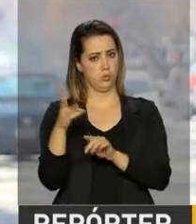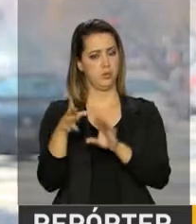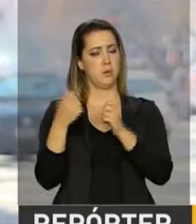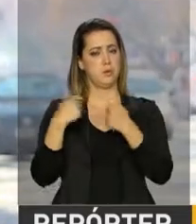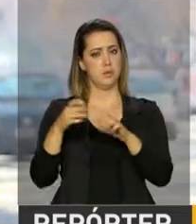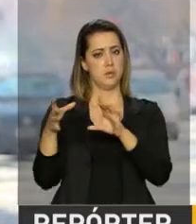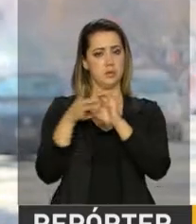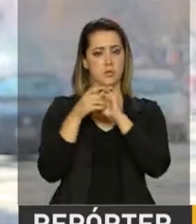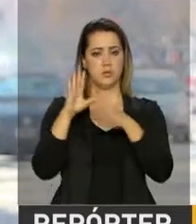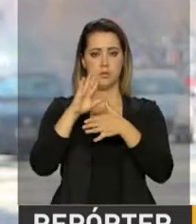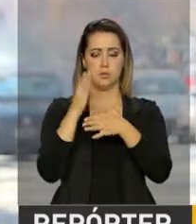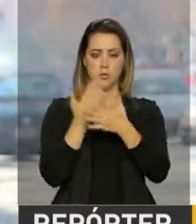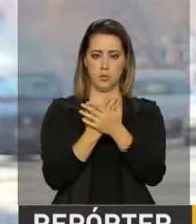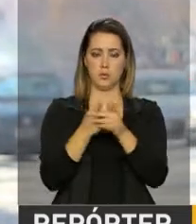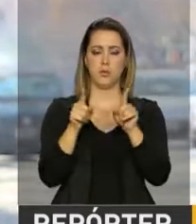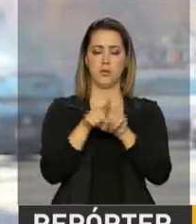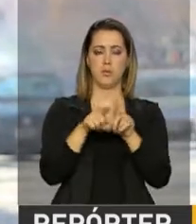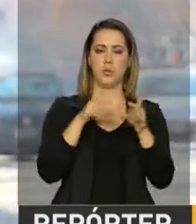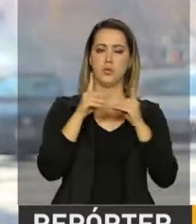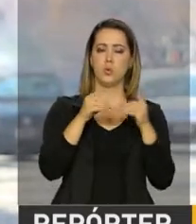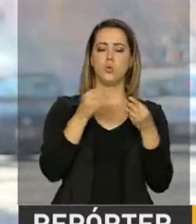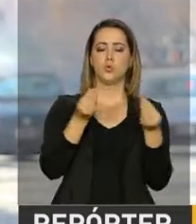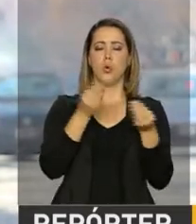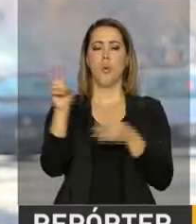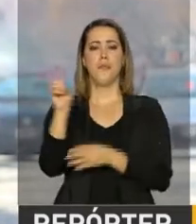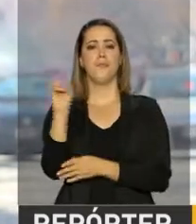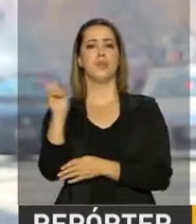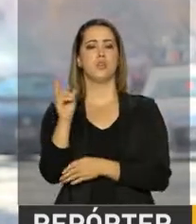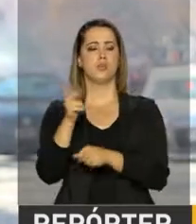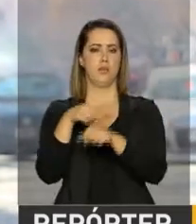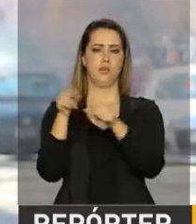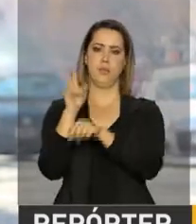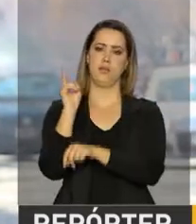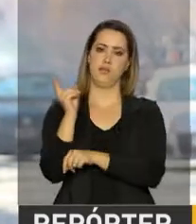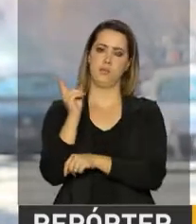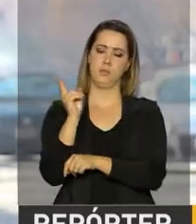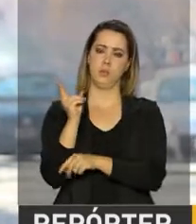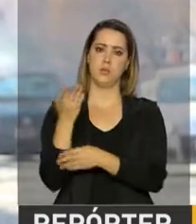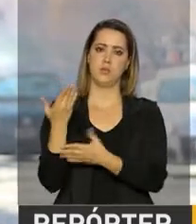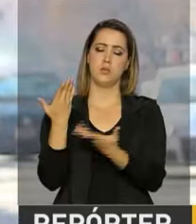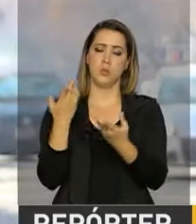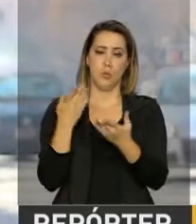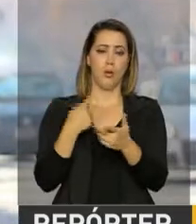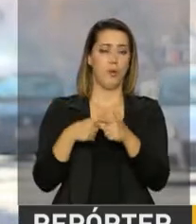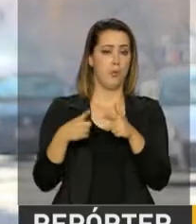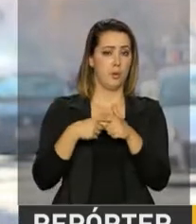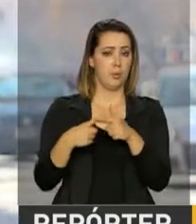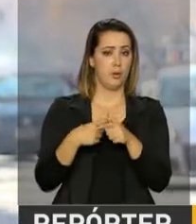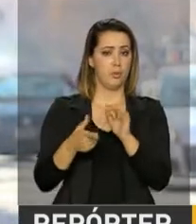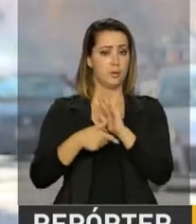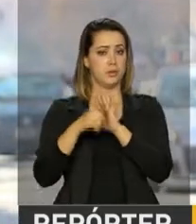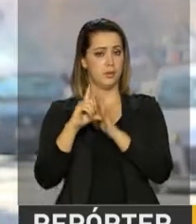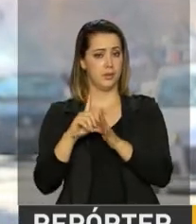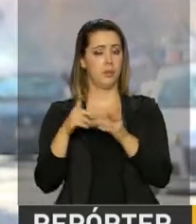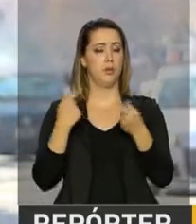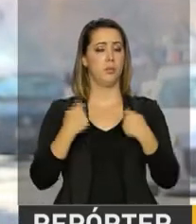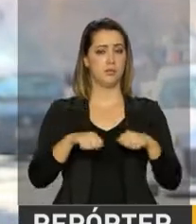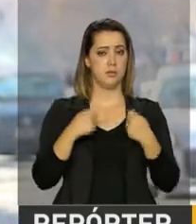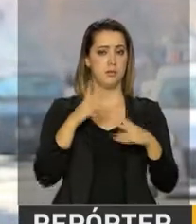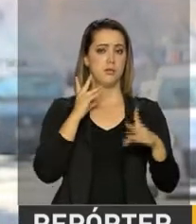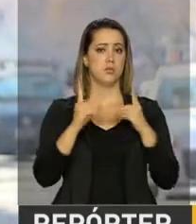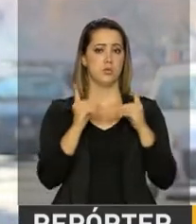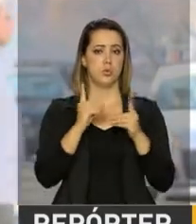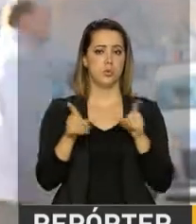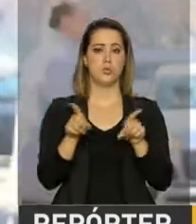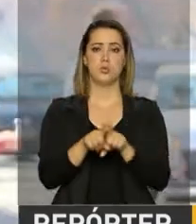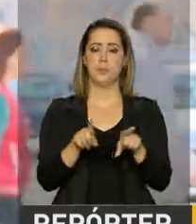suspensa do bloco em dezembro do ano passado por não ter cumprido requisitos de adesão ao mercosul também deve ser discutida durante esta